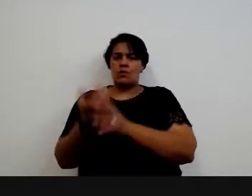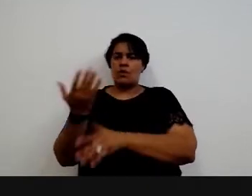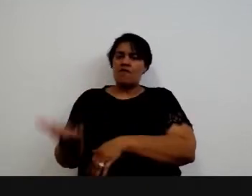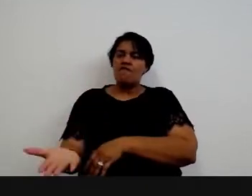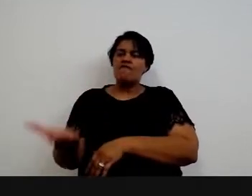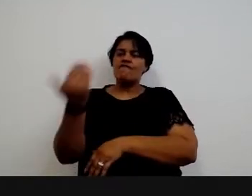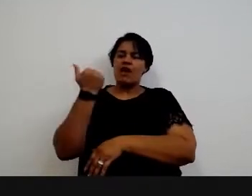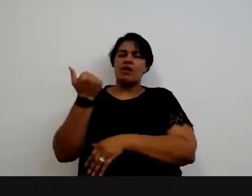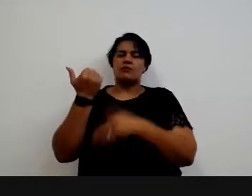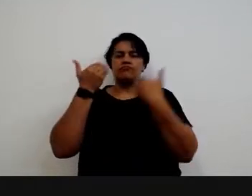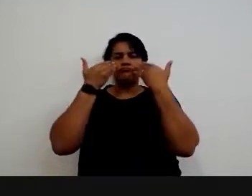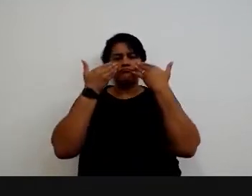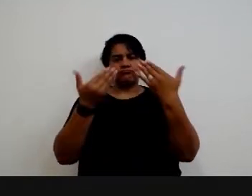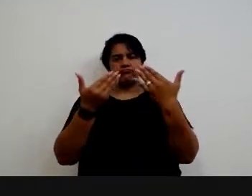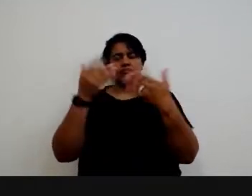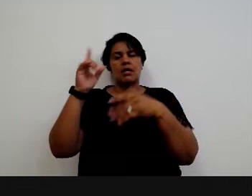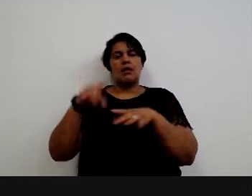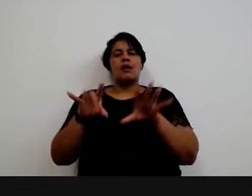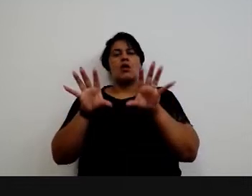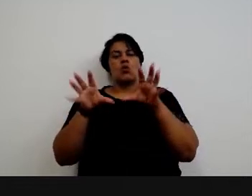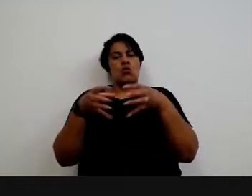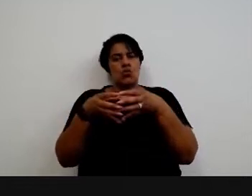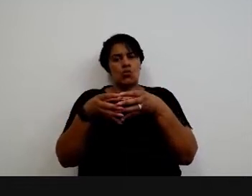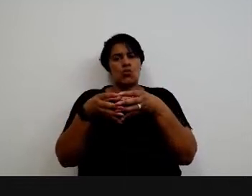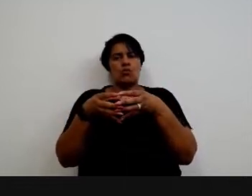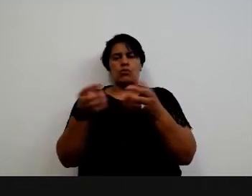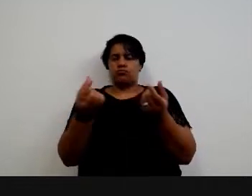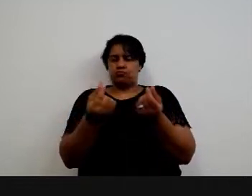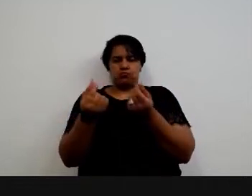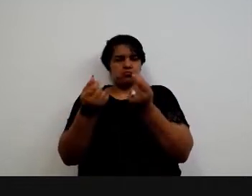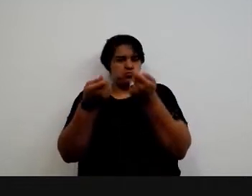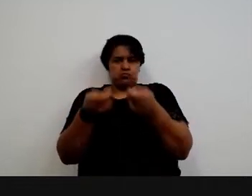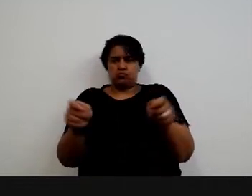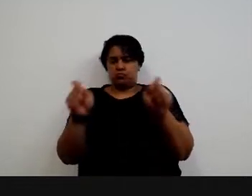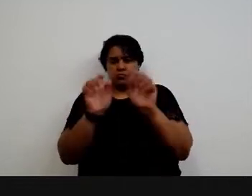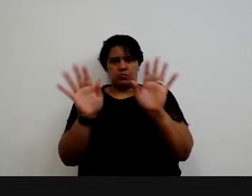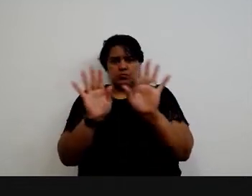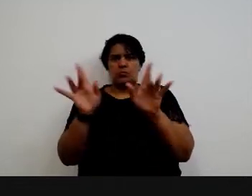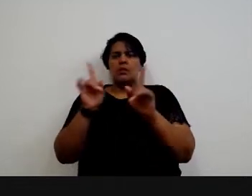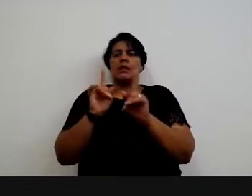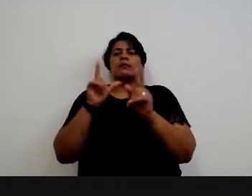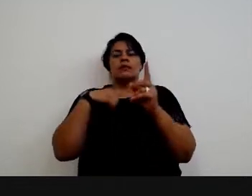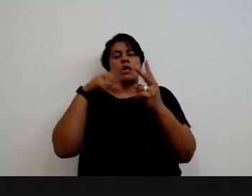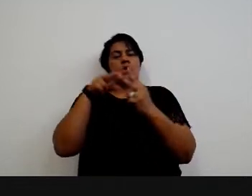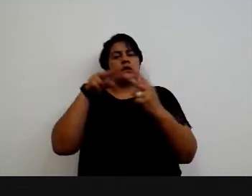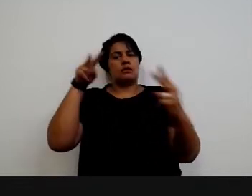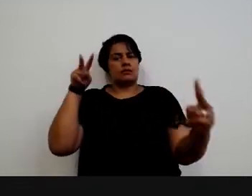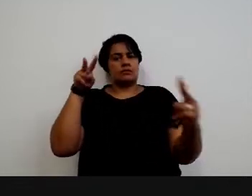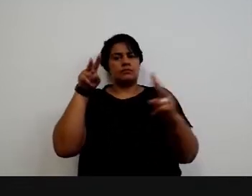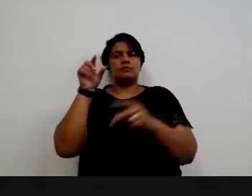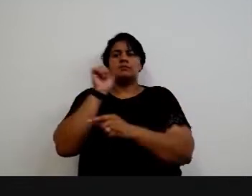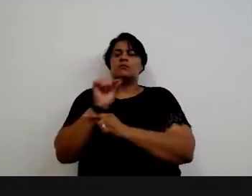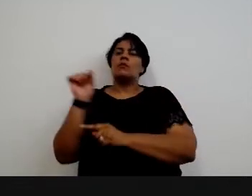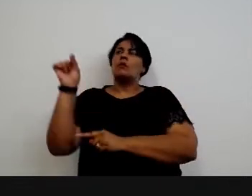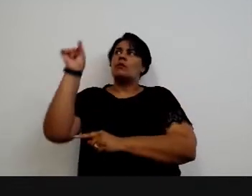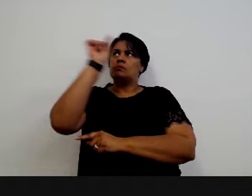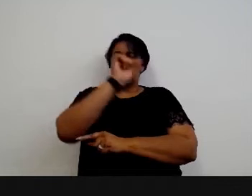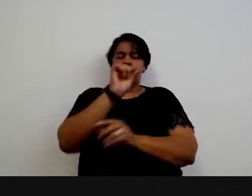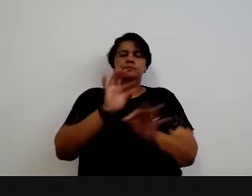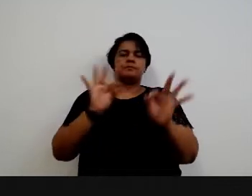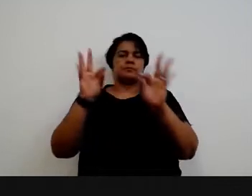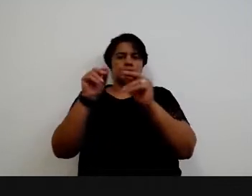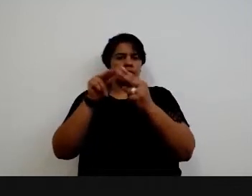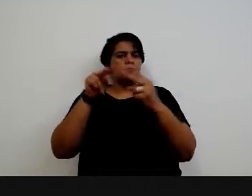Protagonista, que é uma organização sem fins lucrativos que atua em todos os estados do país de maneira online. Então, todo o nosso trabalho é feito de